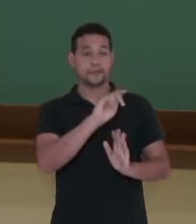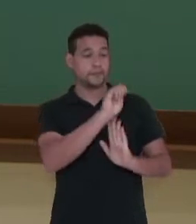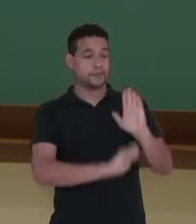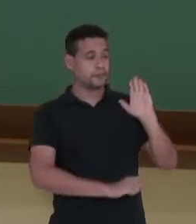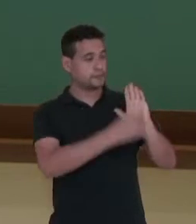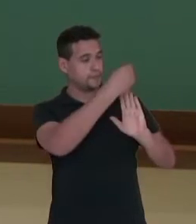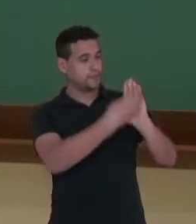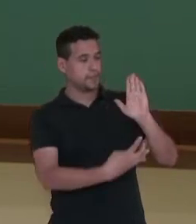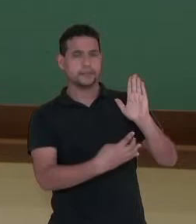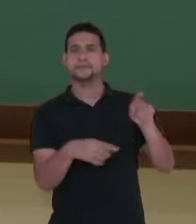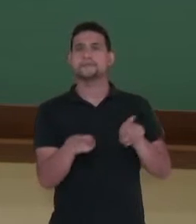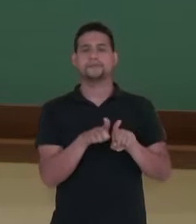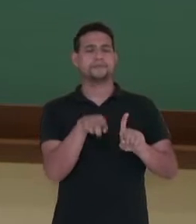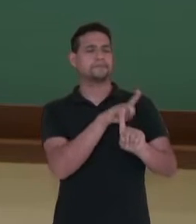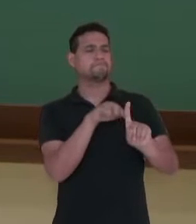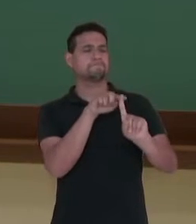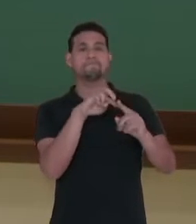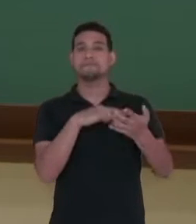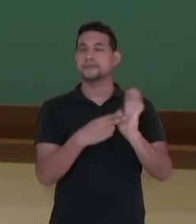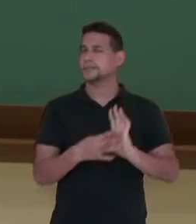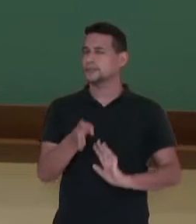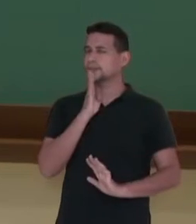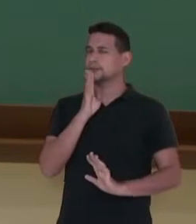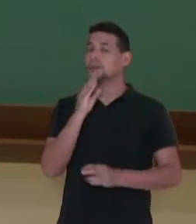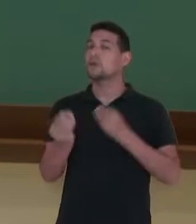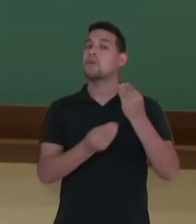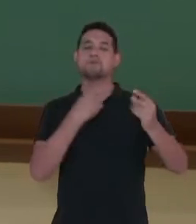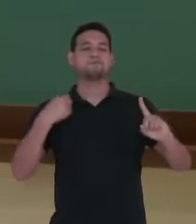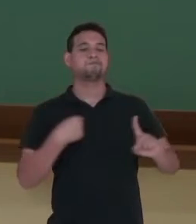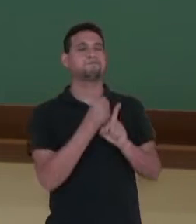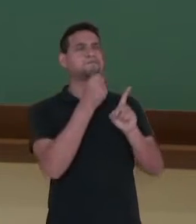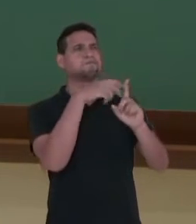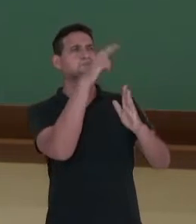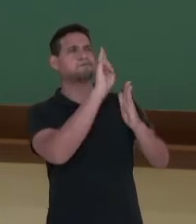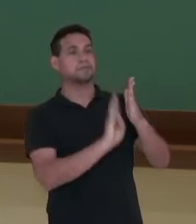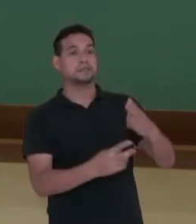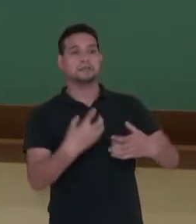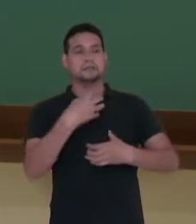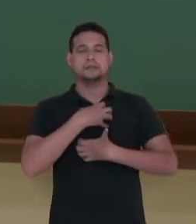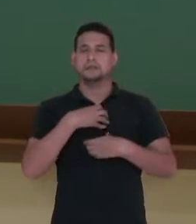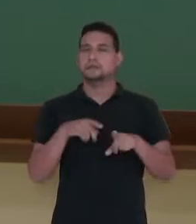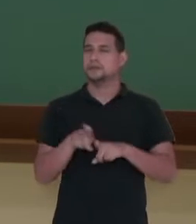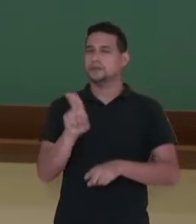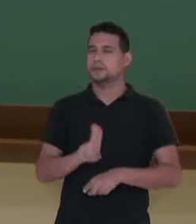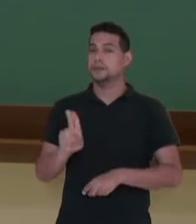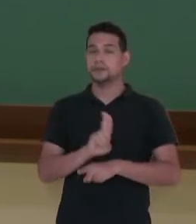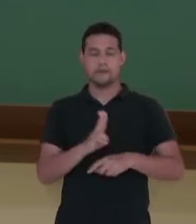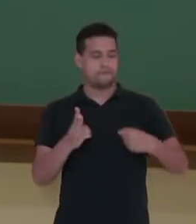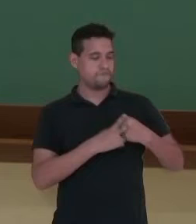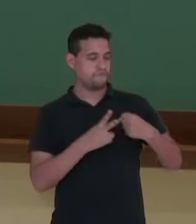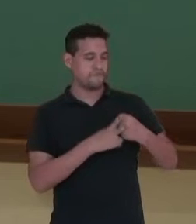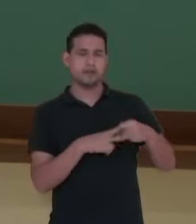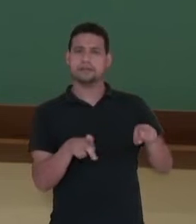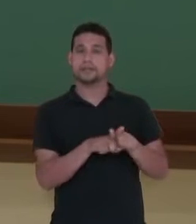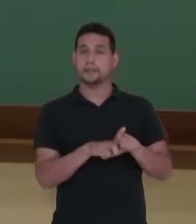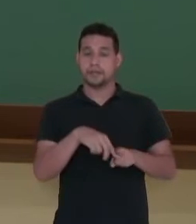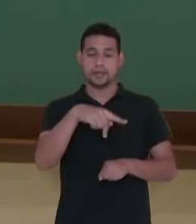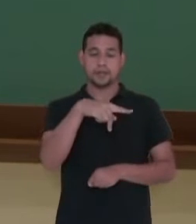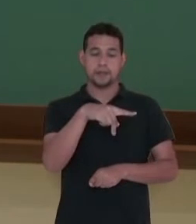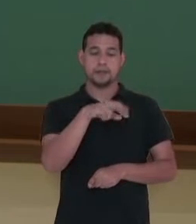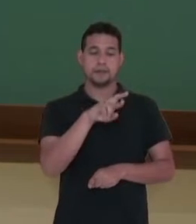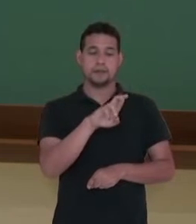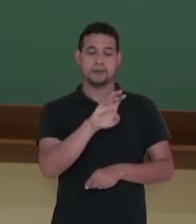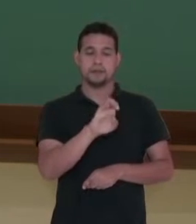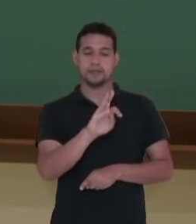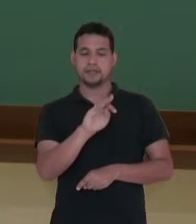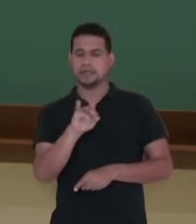texto. O outro objetivo é reconhecer os efeitos de sentido decorrentes do uso dos verbos no pretérito